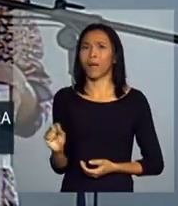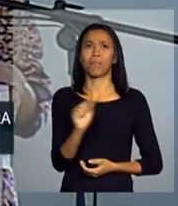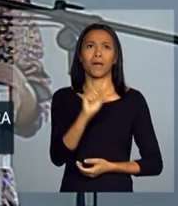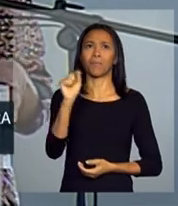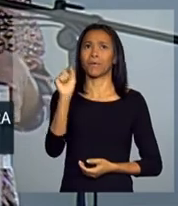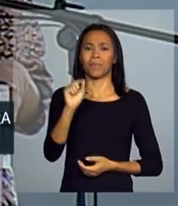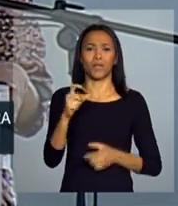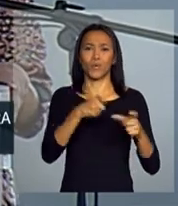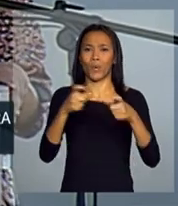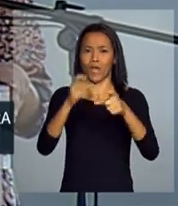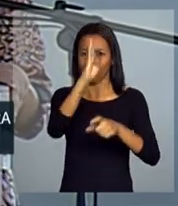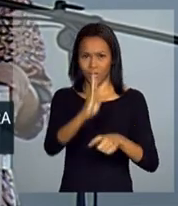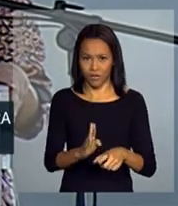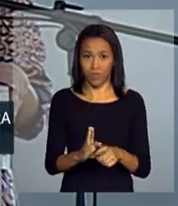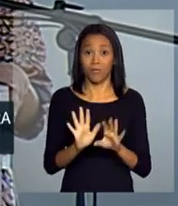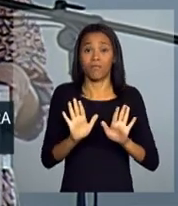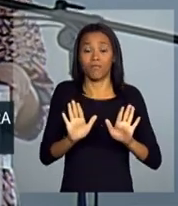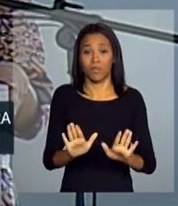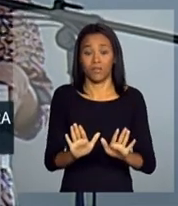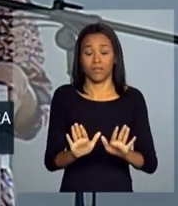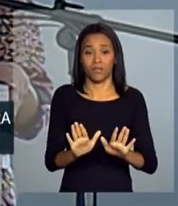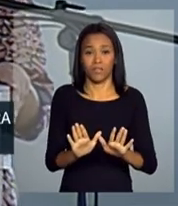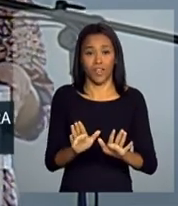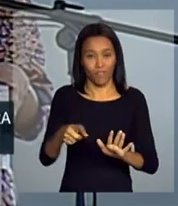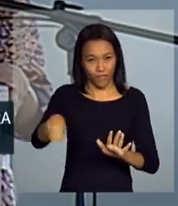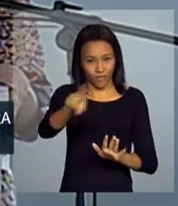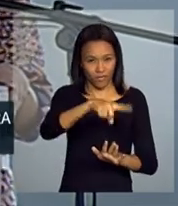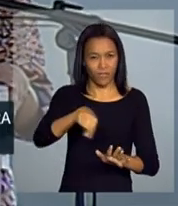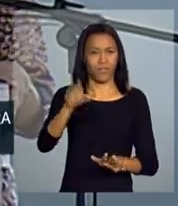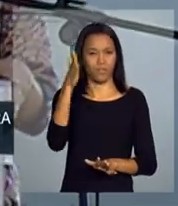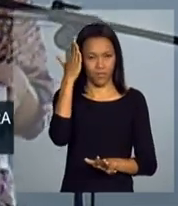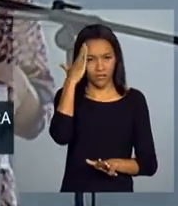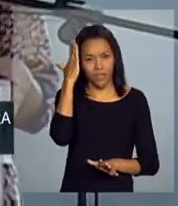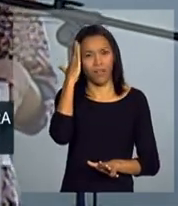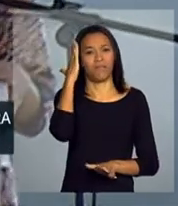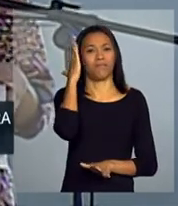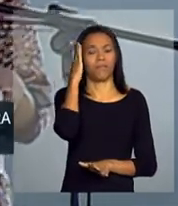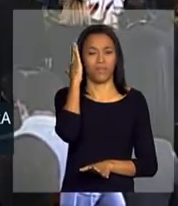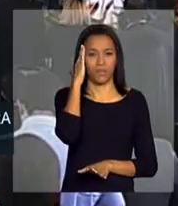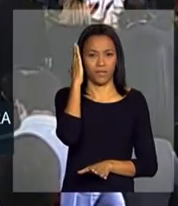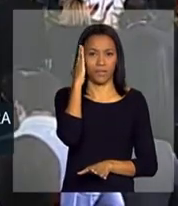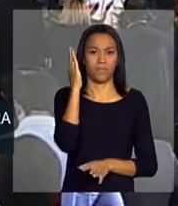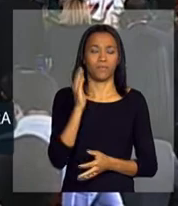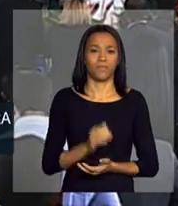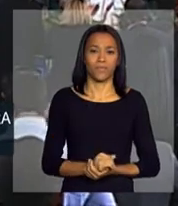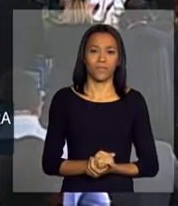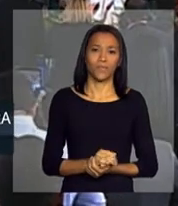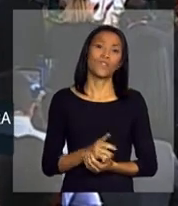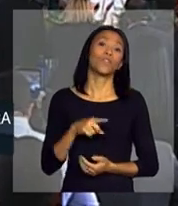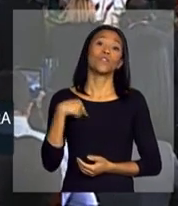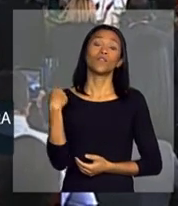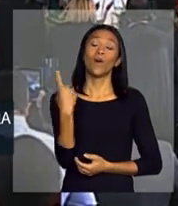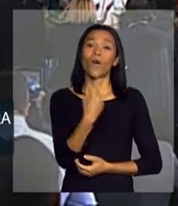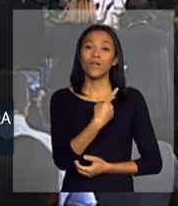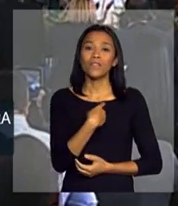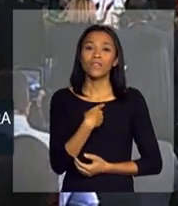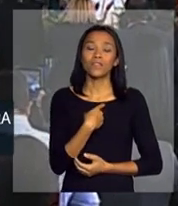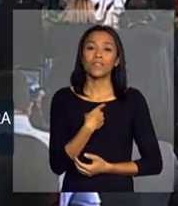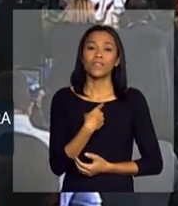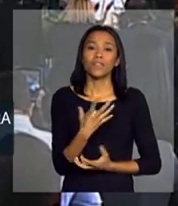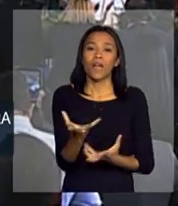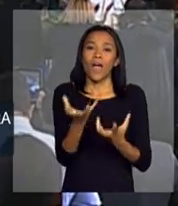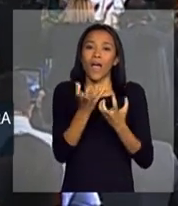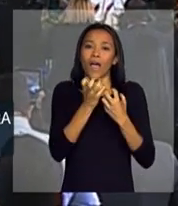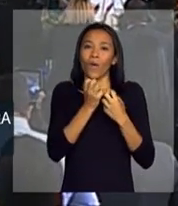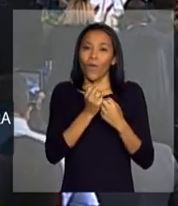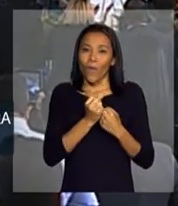Brasil. Mas vocês sabem, a gente adota, e a